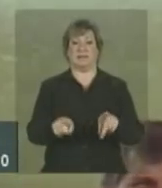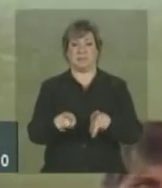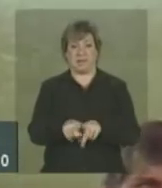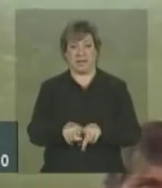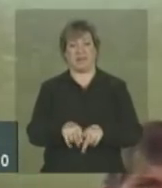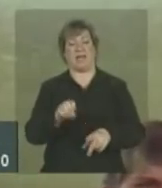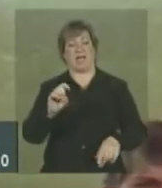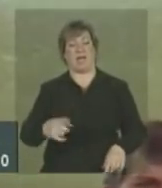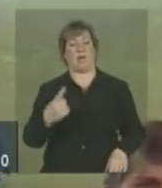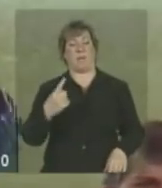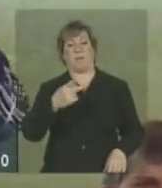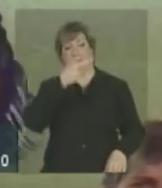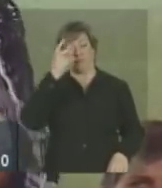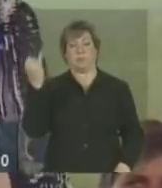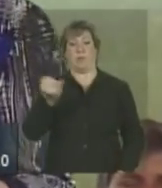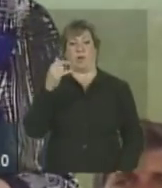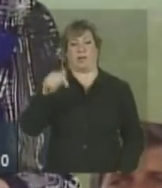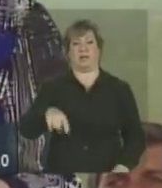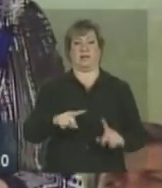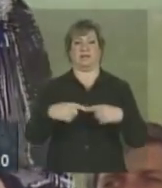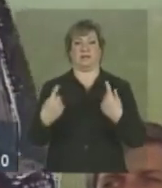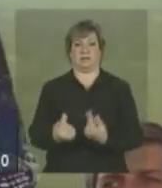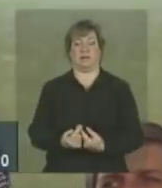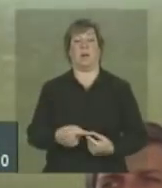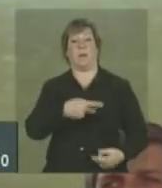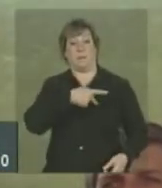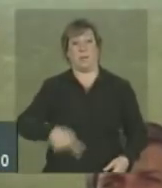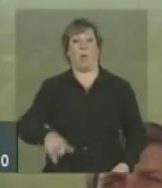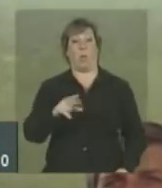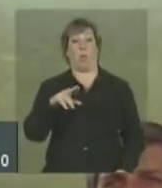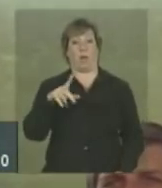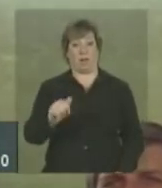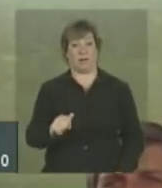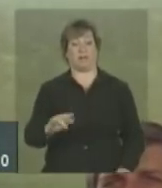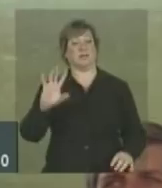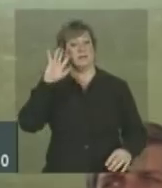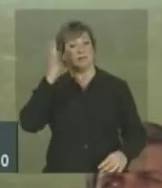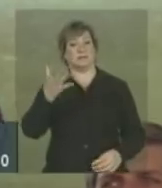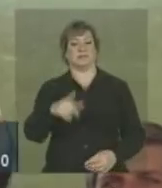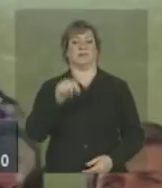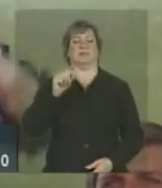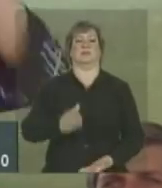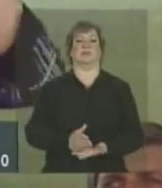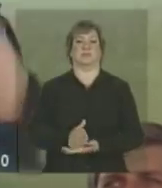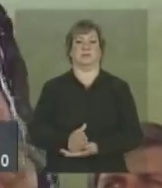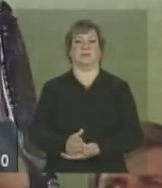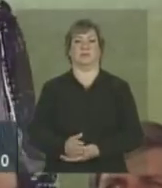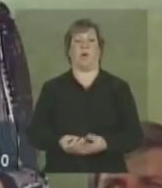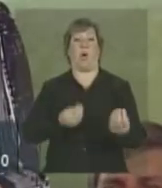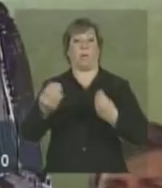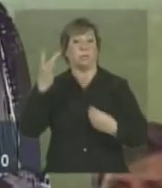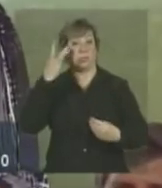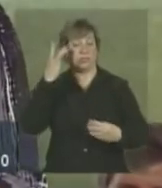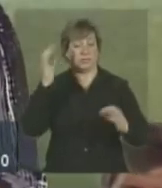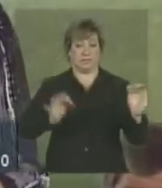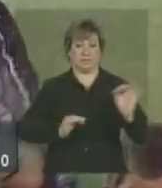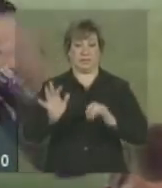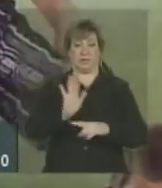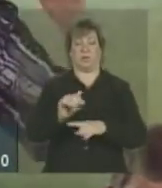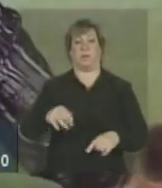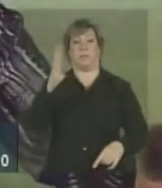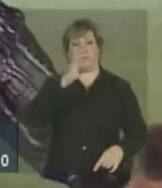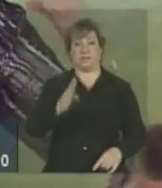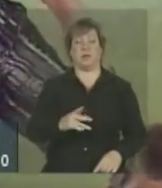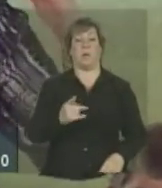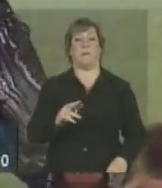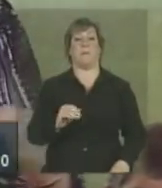aqui nessa cerimônia, o presidente Lula definiu como sendo estratégico para o Brasil